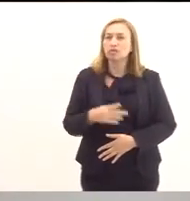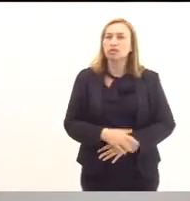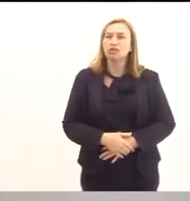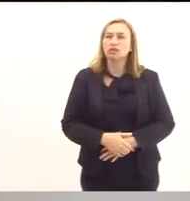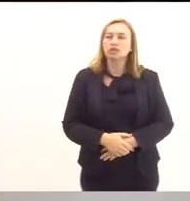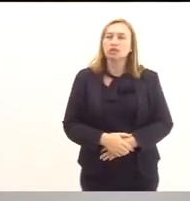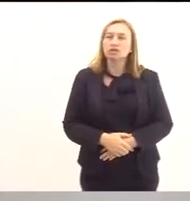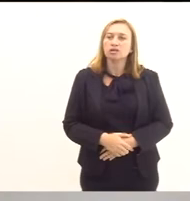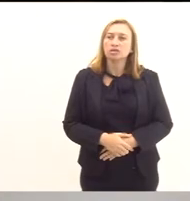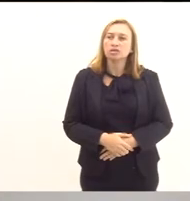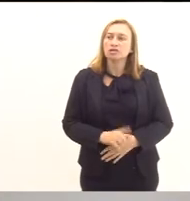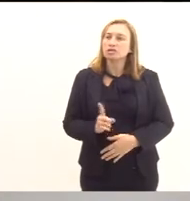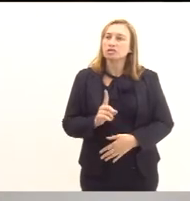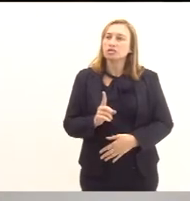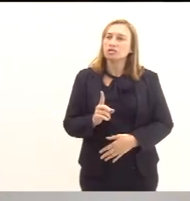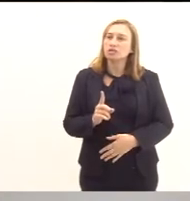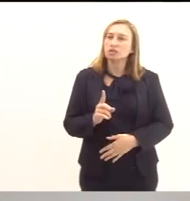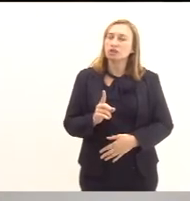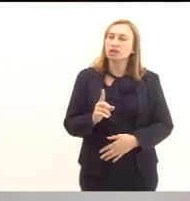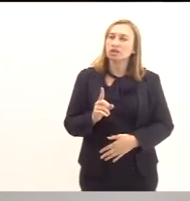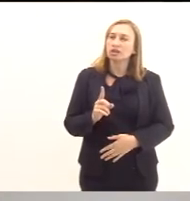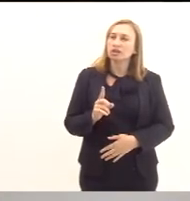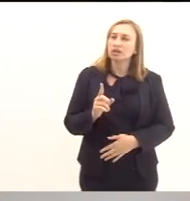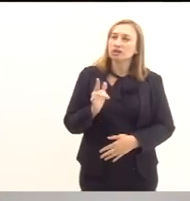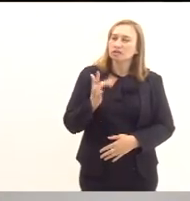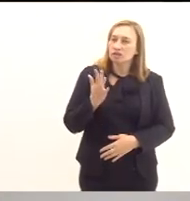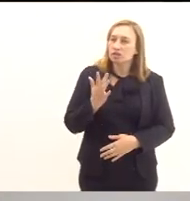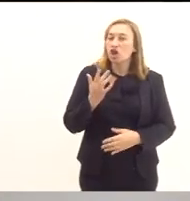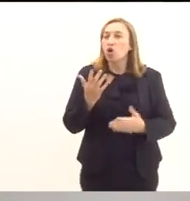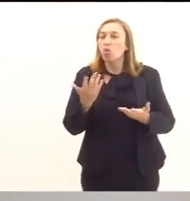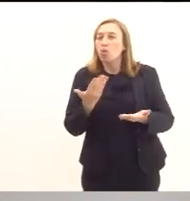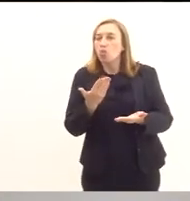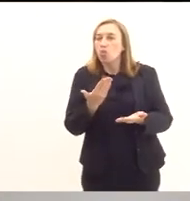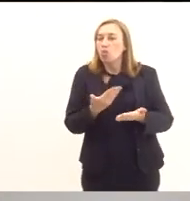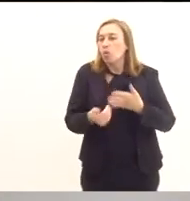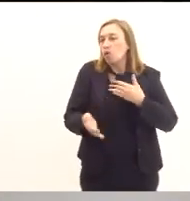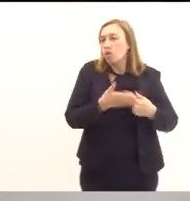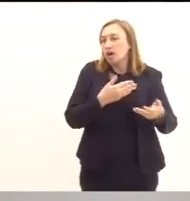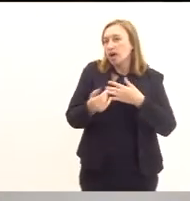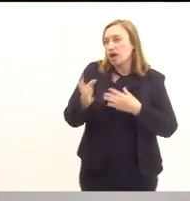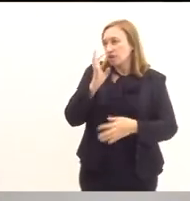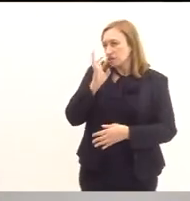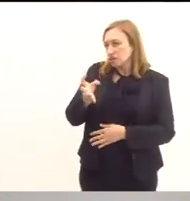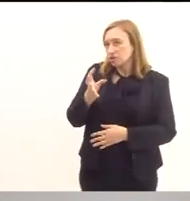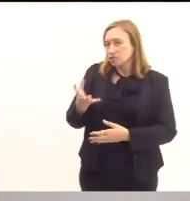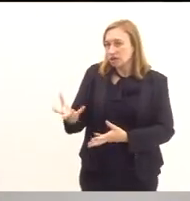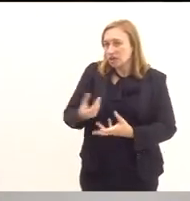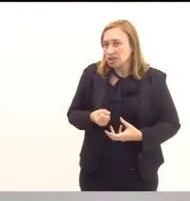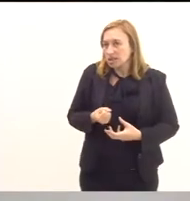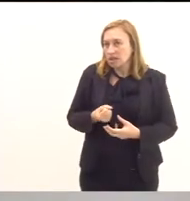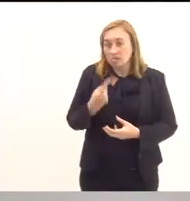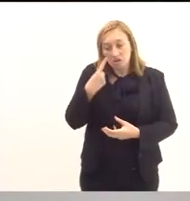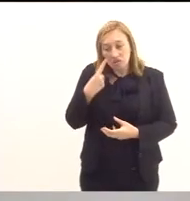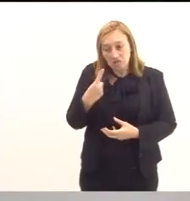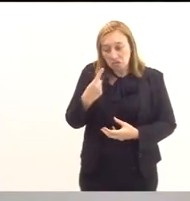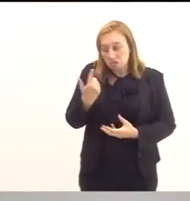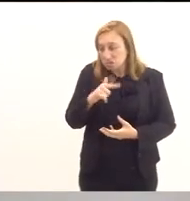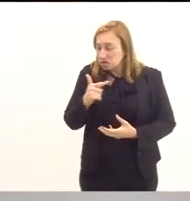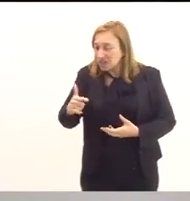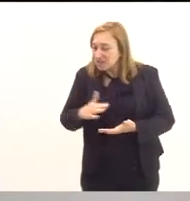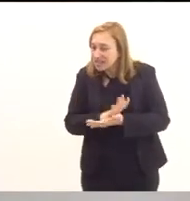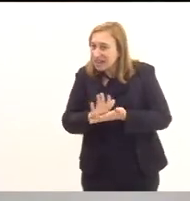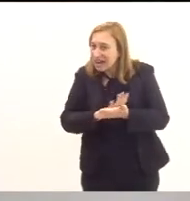afirmação ela não não a ver o gerry qualquer denúncia que recebe ela pura e não houve nenhum indício